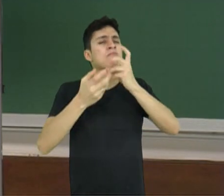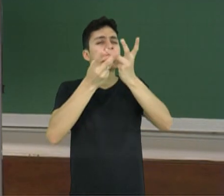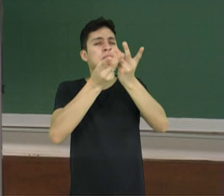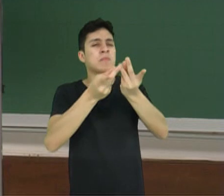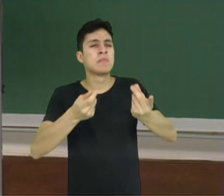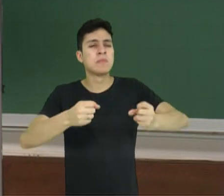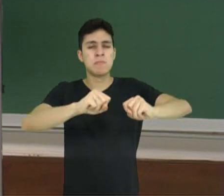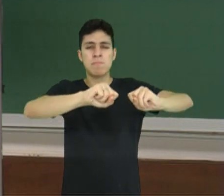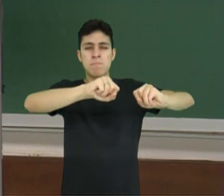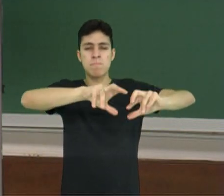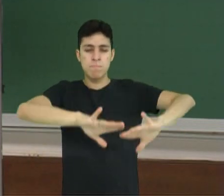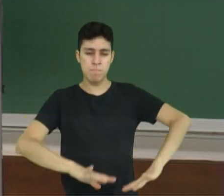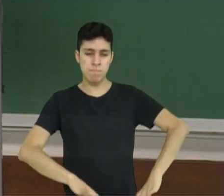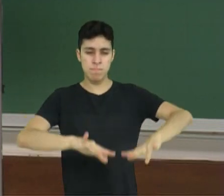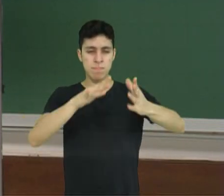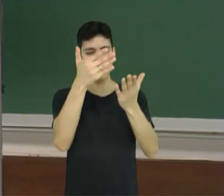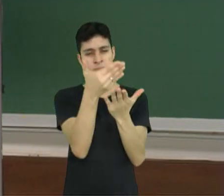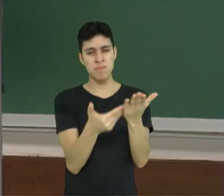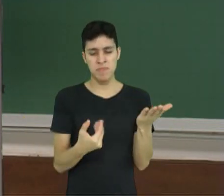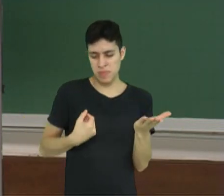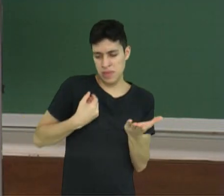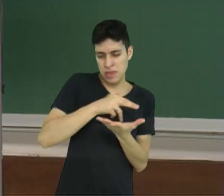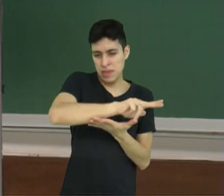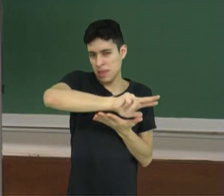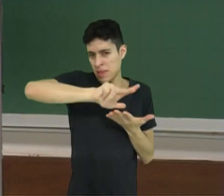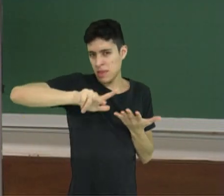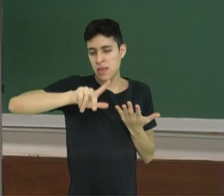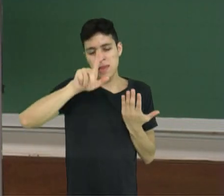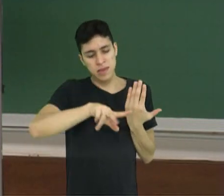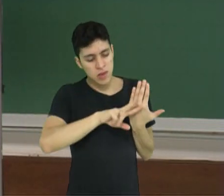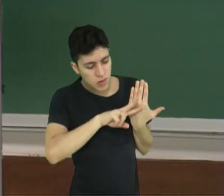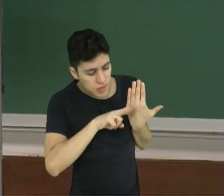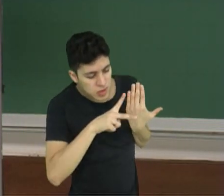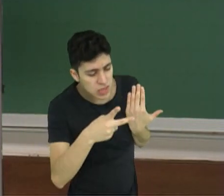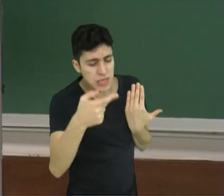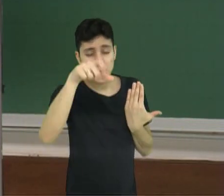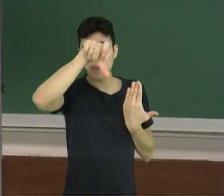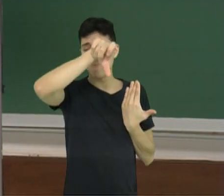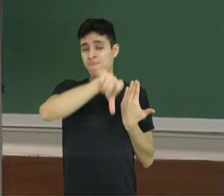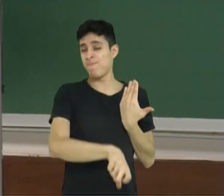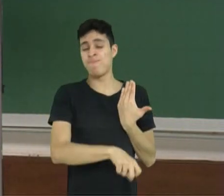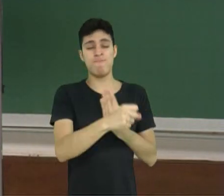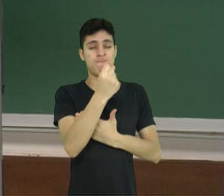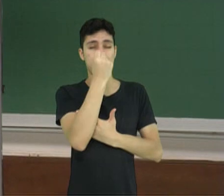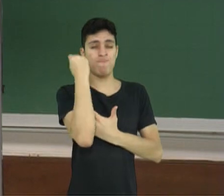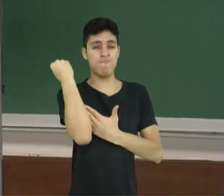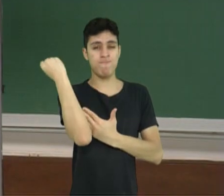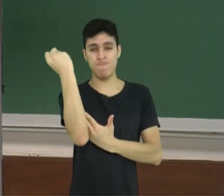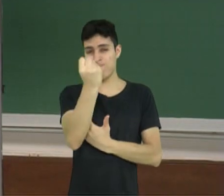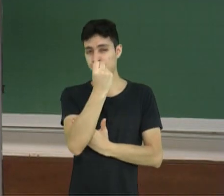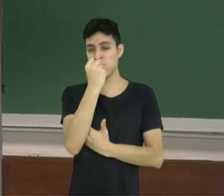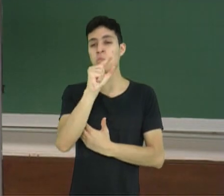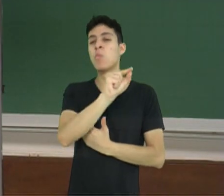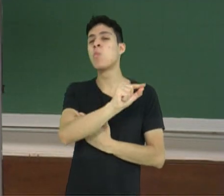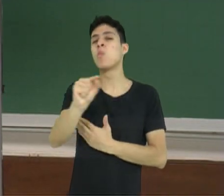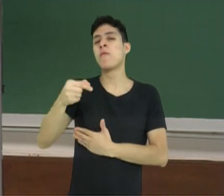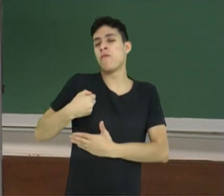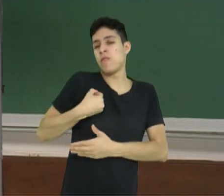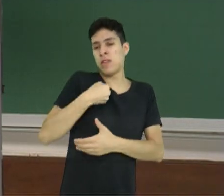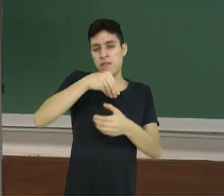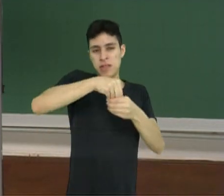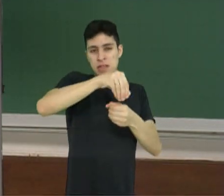geleiras, a questão da perda de biodiversidade e todas as consequências negativas para os seres vivos que habitam essas regiões,